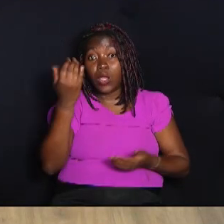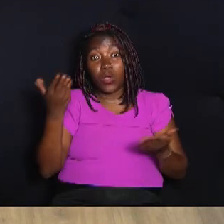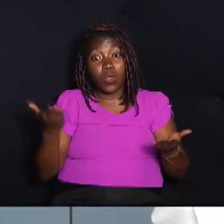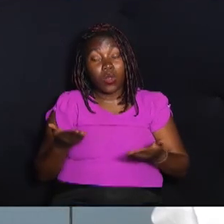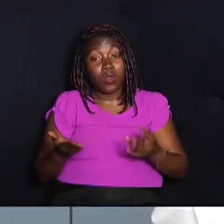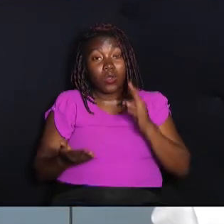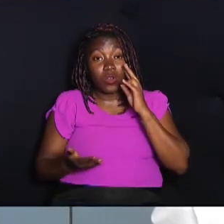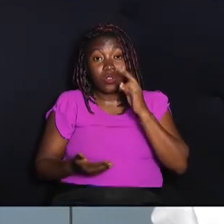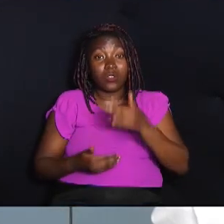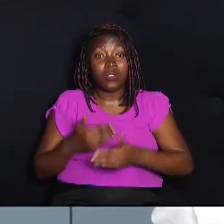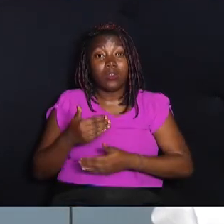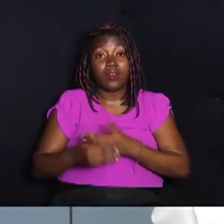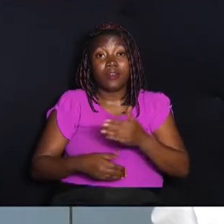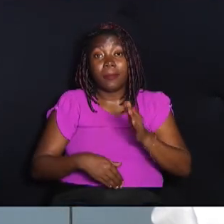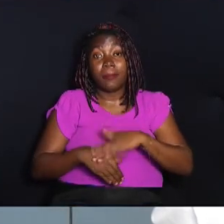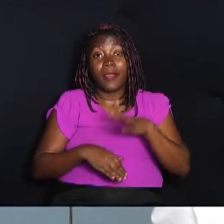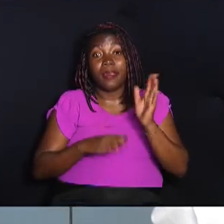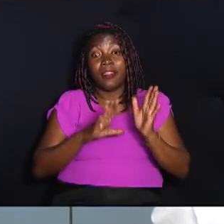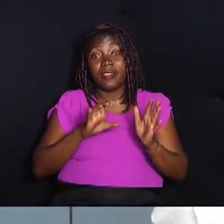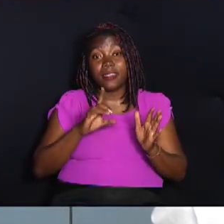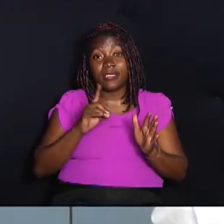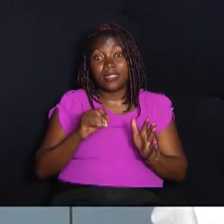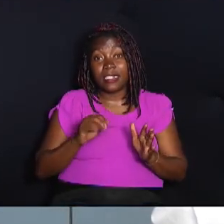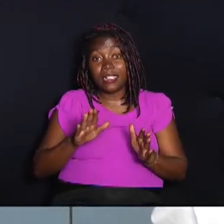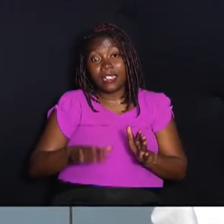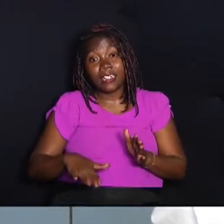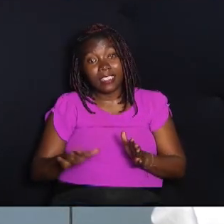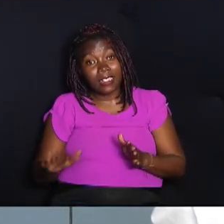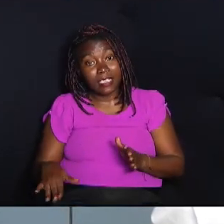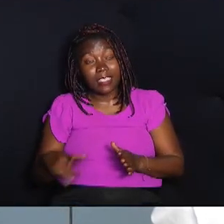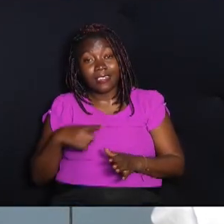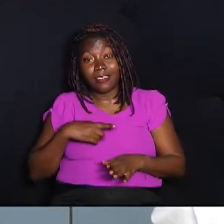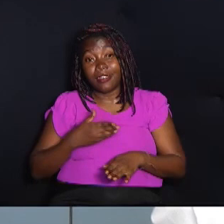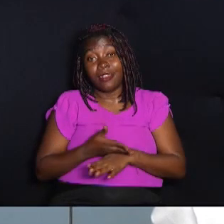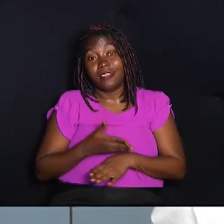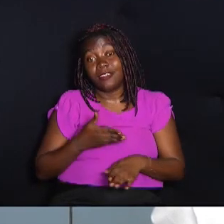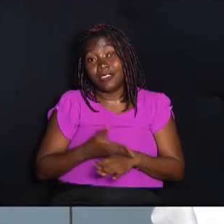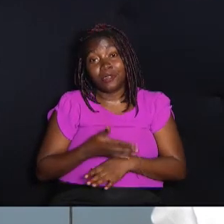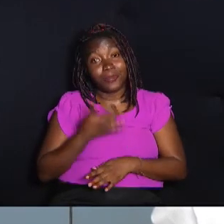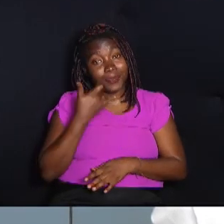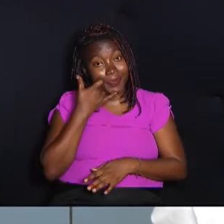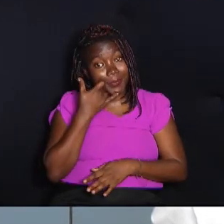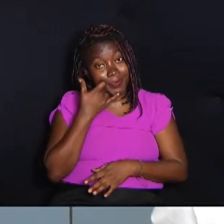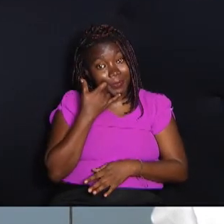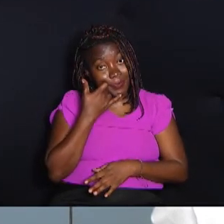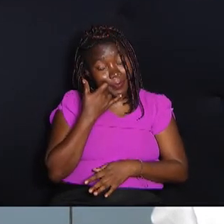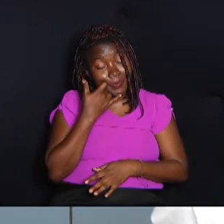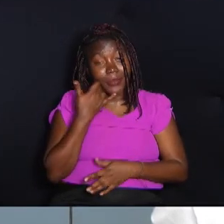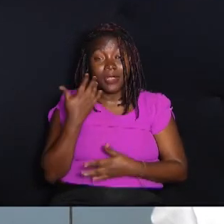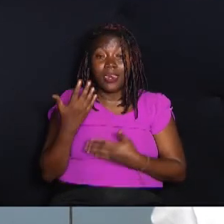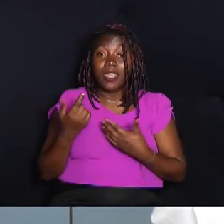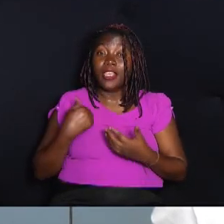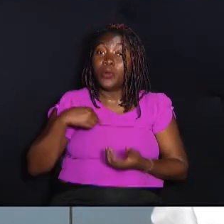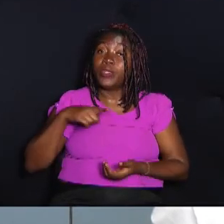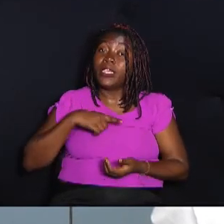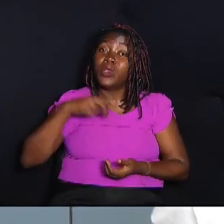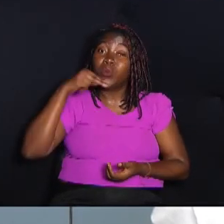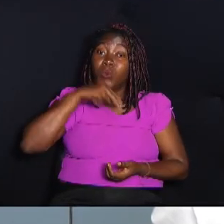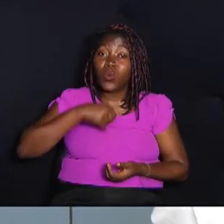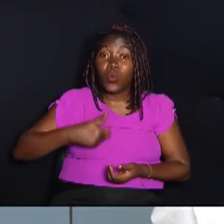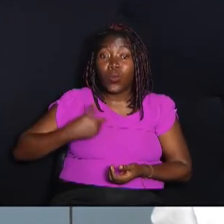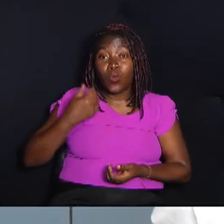cada vez mais cedo a criança ela tem acesso ao celular. Eu tenho uma netinha de 1 ano e